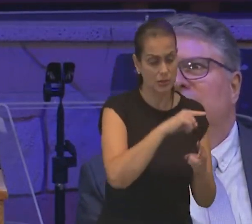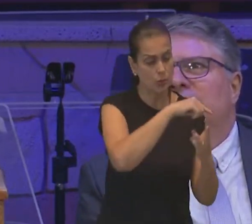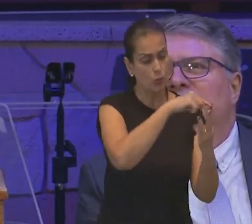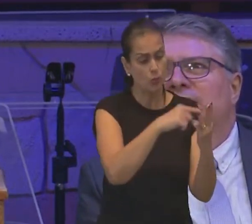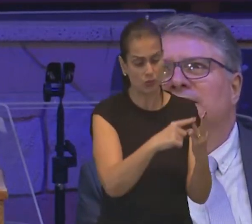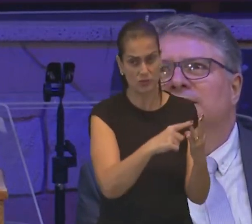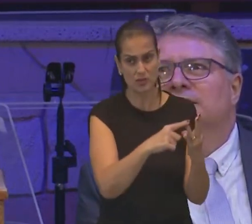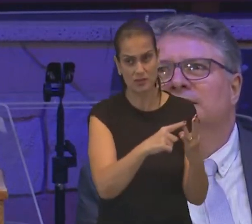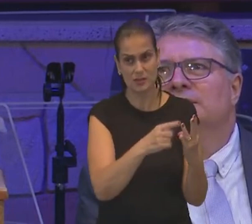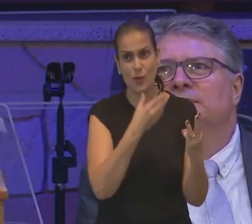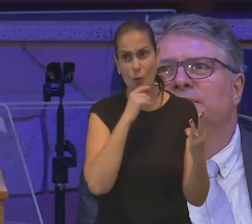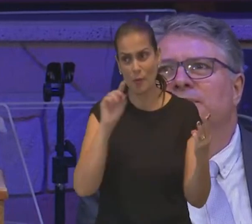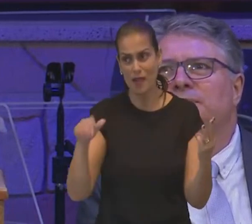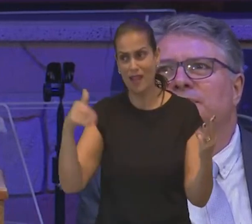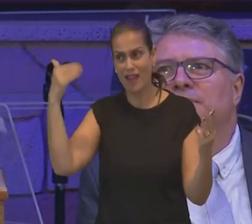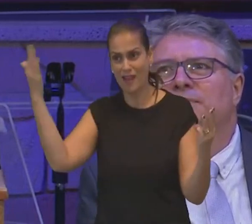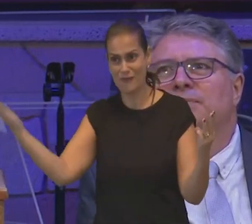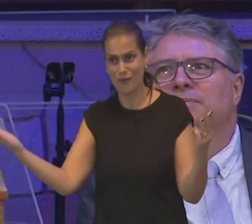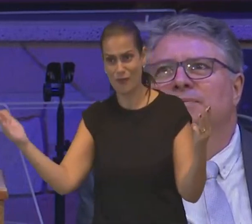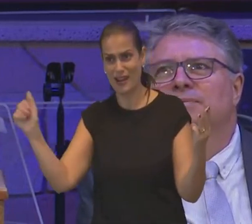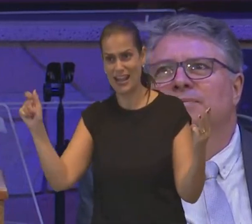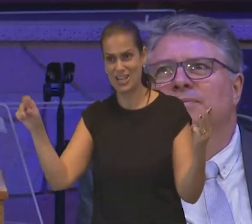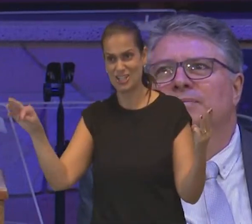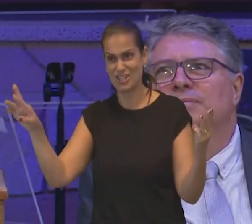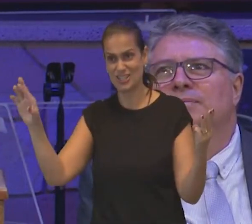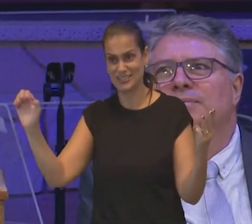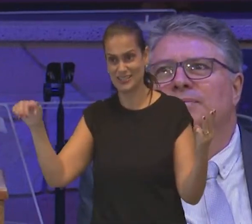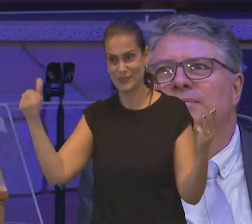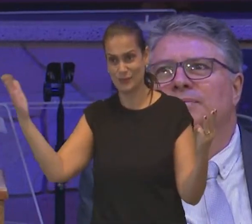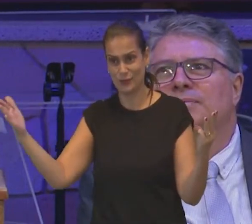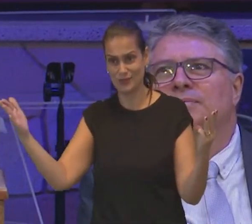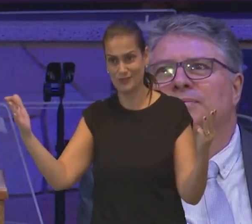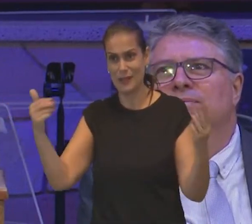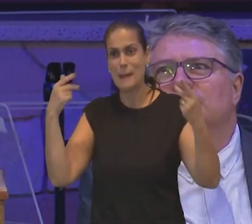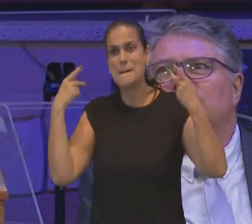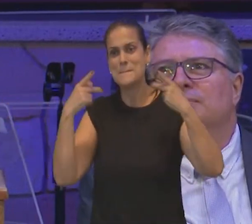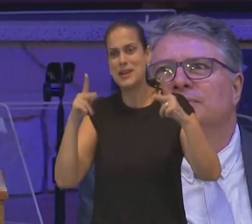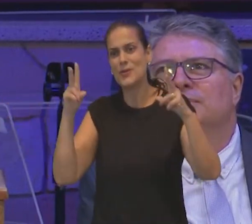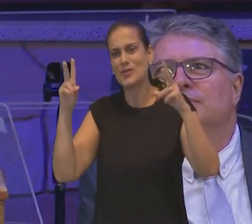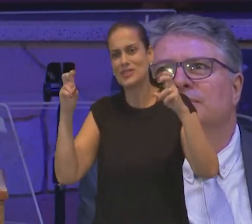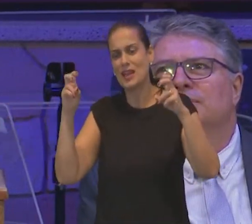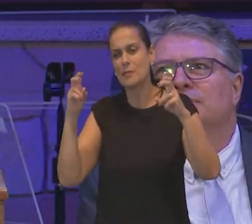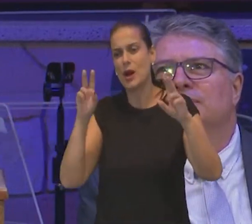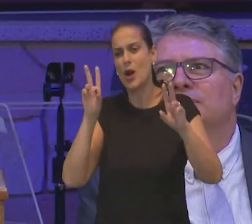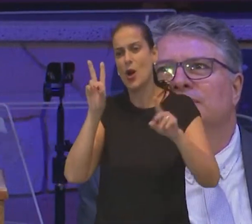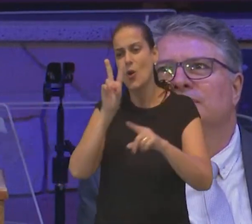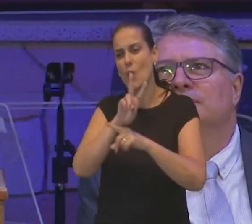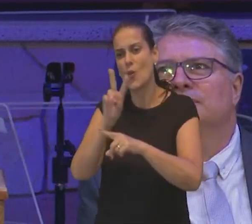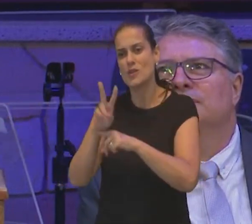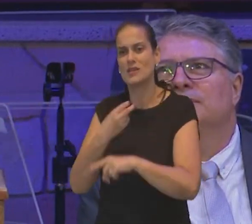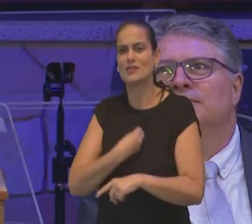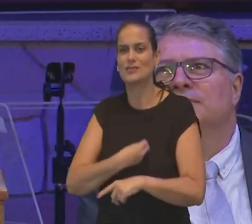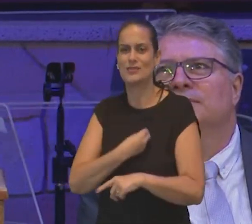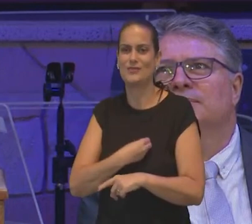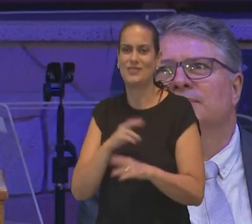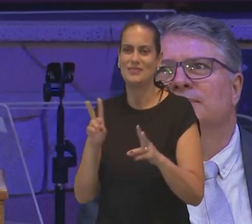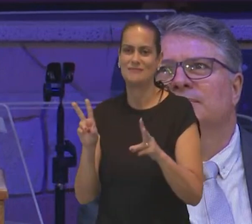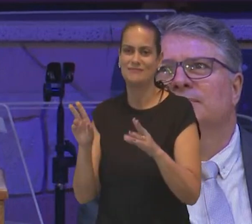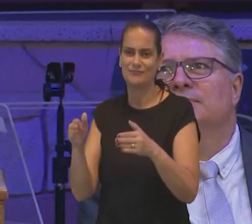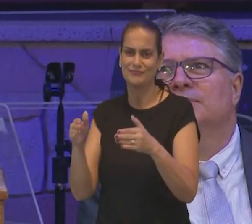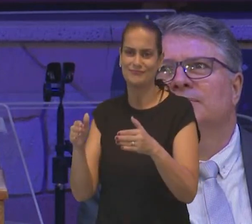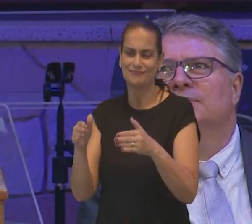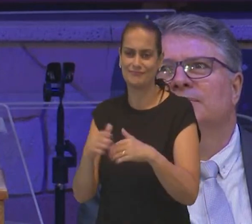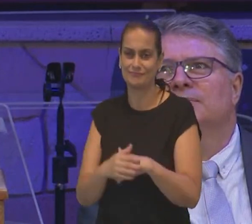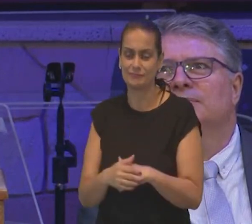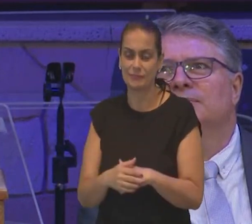lá fora. Nesse dia eu preguei sobre o cuidado de Deus em cima da vida de Alexandre. Nesse